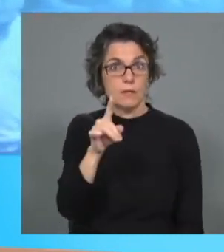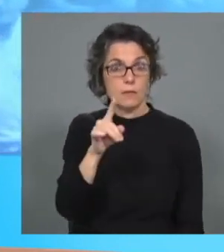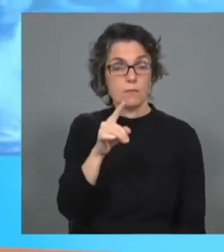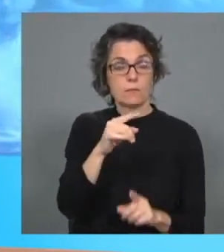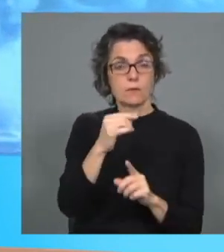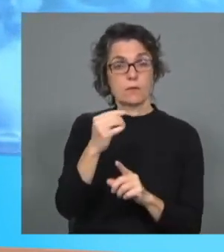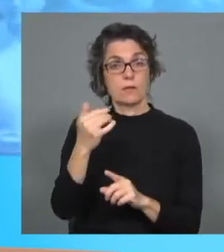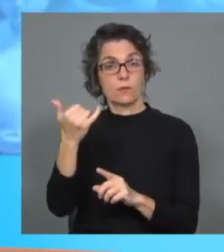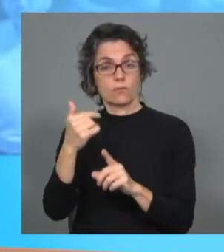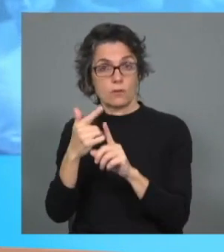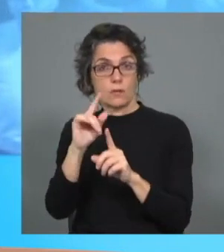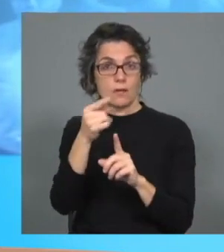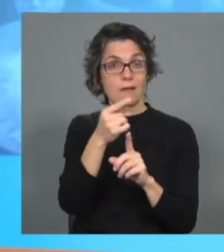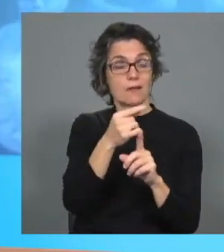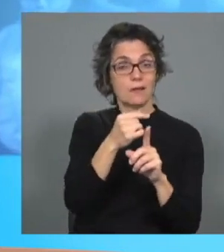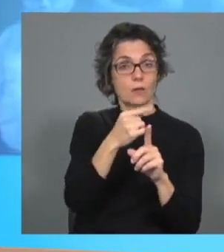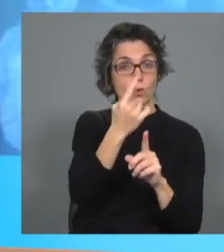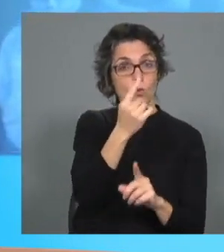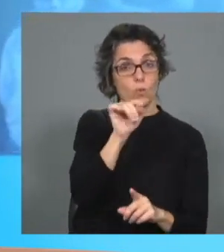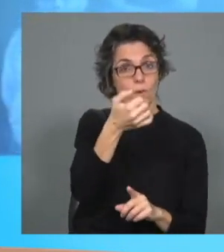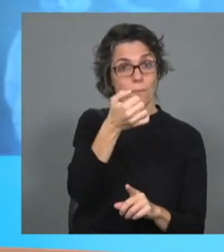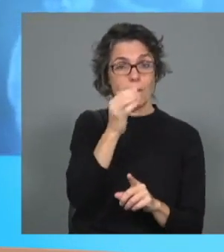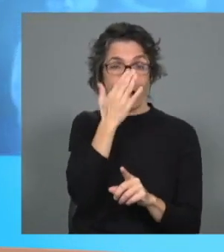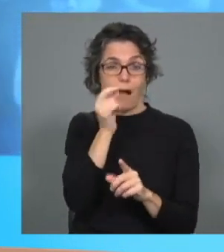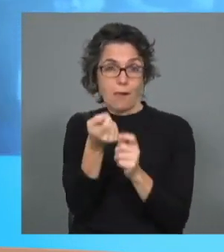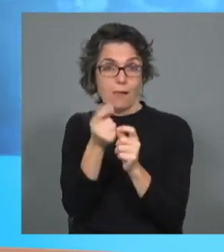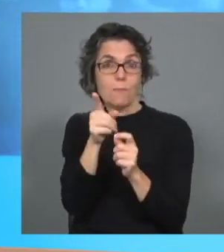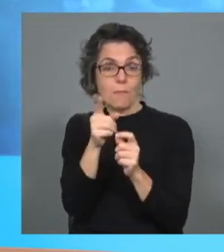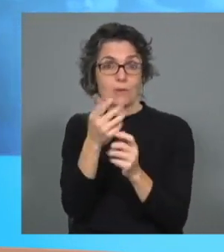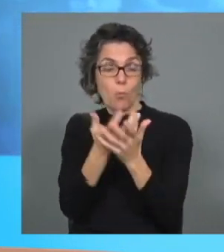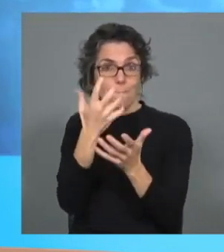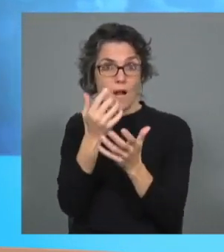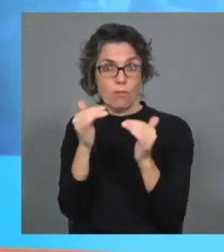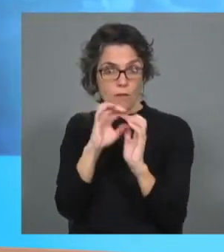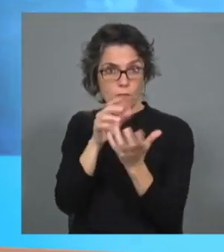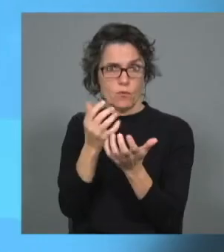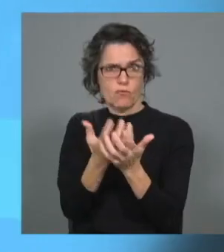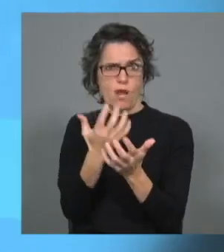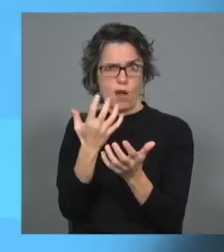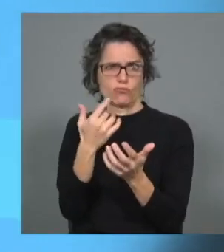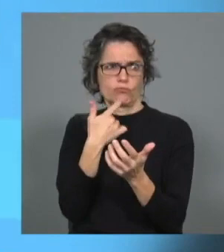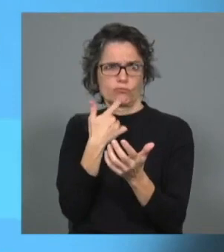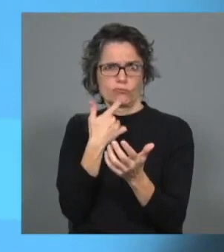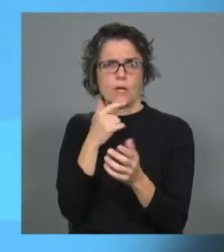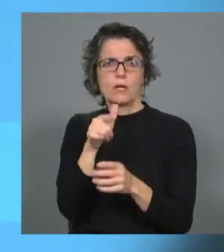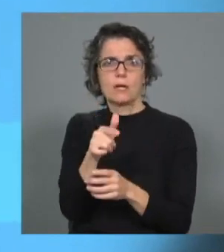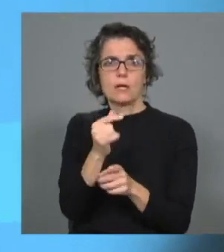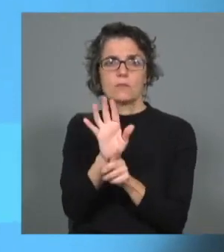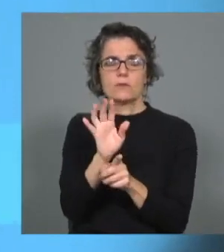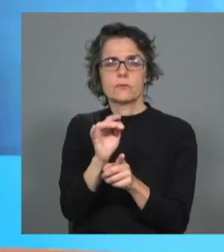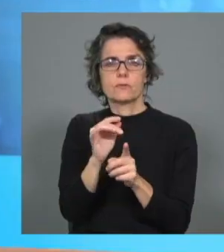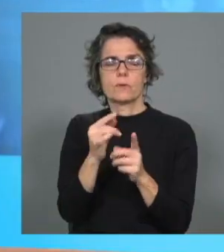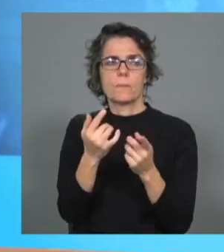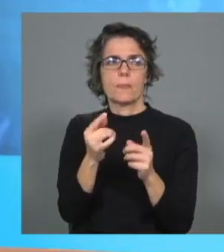2 graus e 1,5 pode parecer muito pequena, mas em impactos reais no mundo é brutal. Por exemplo, a diferença